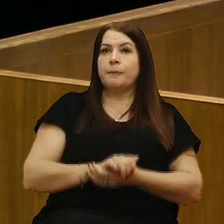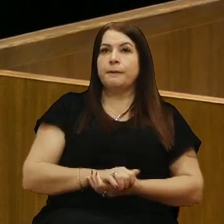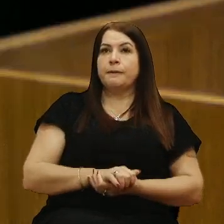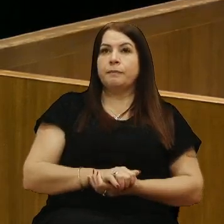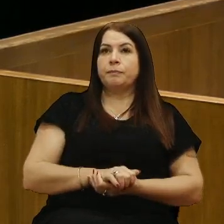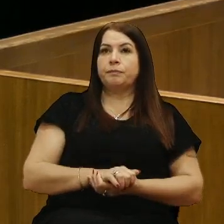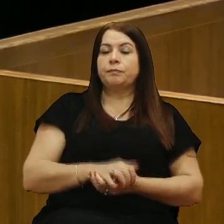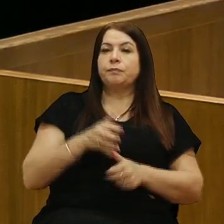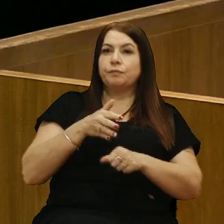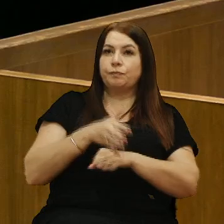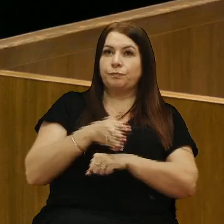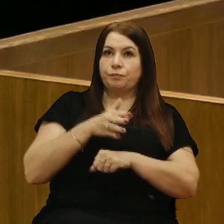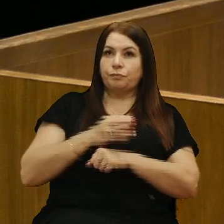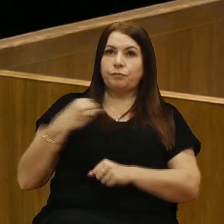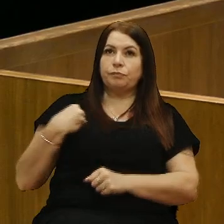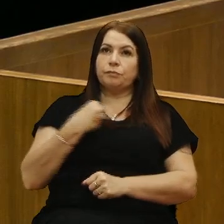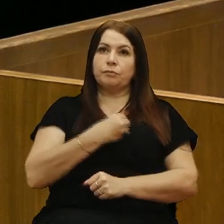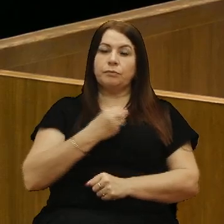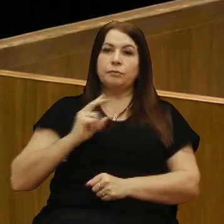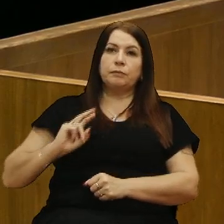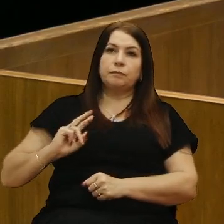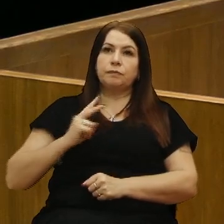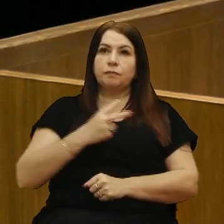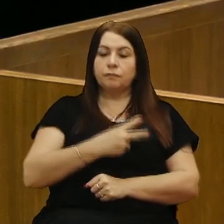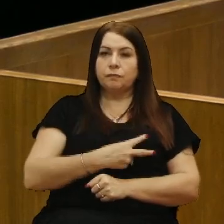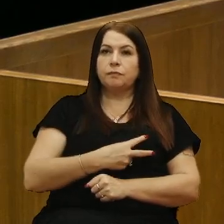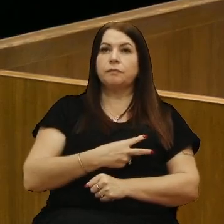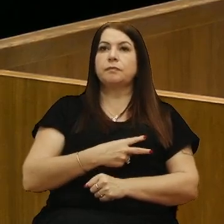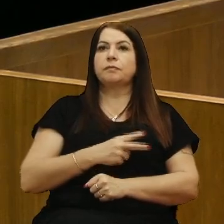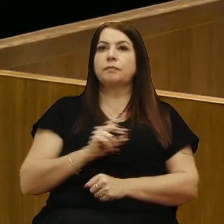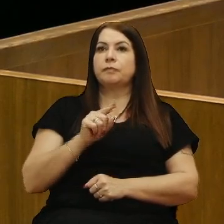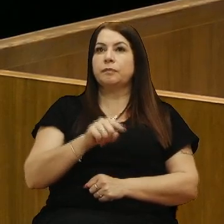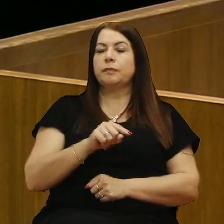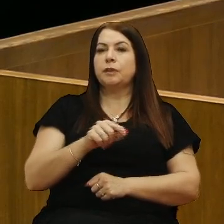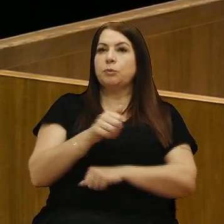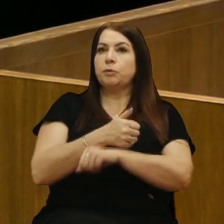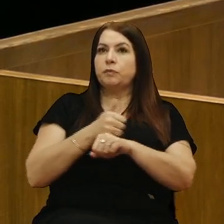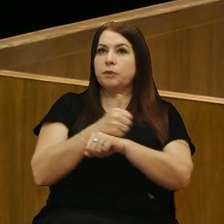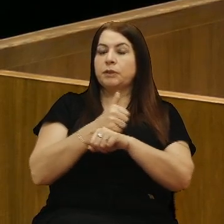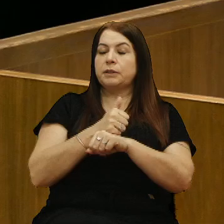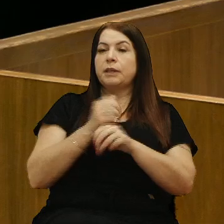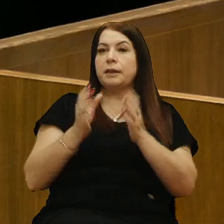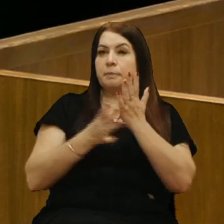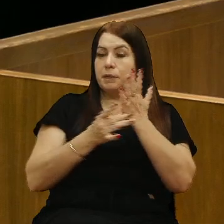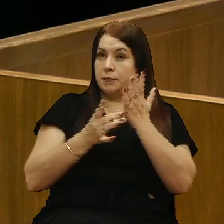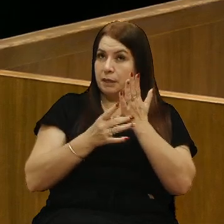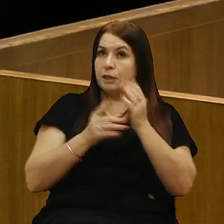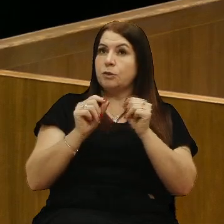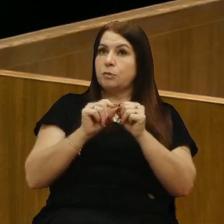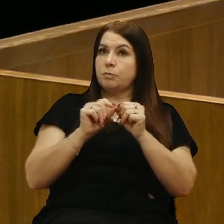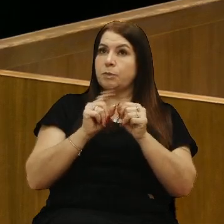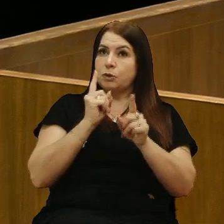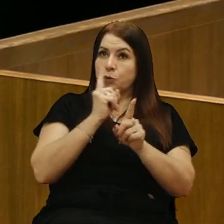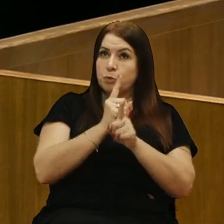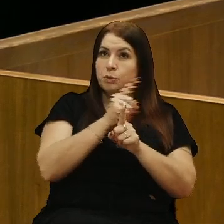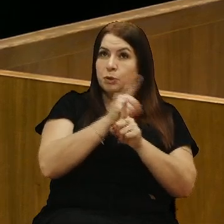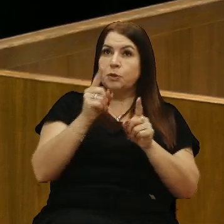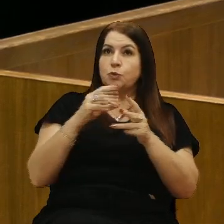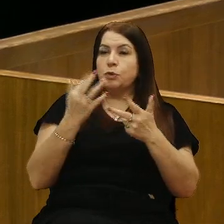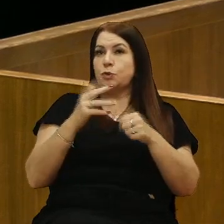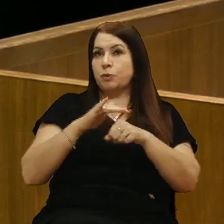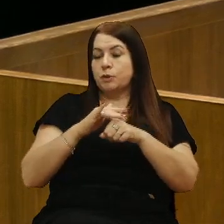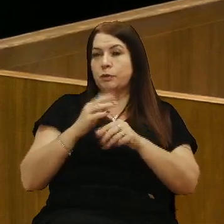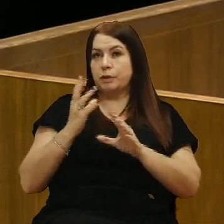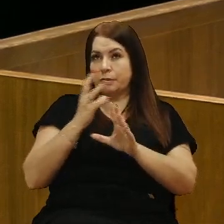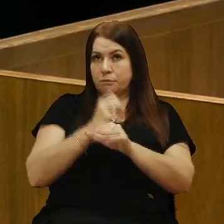a participação do médico veterinário, posto a ser o profissional habilitado para o diagnóstico de animais,